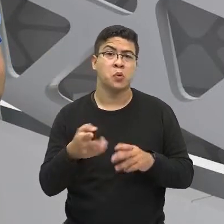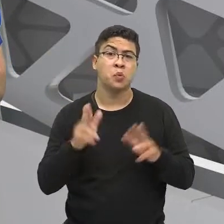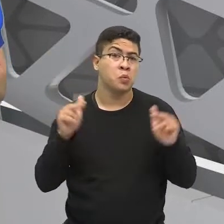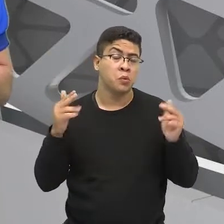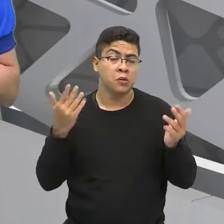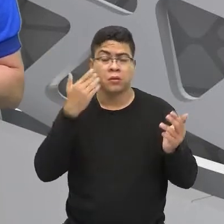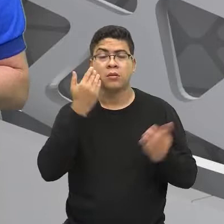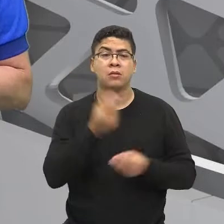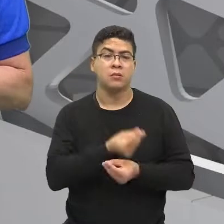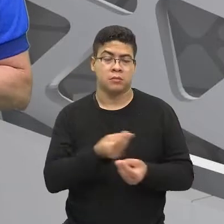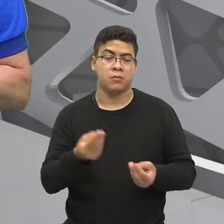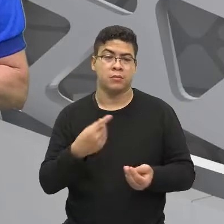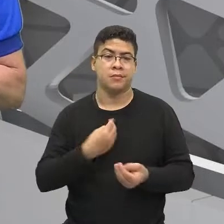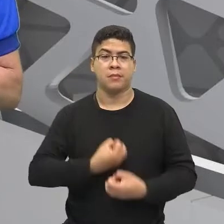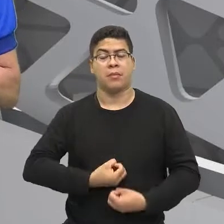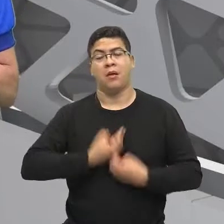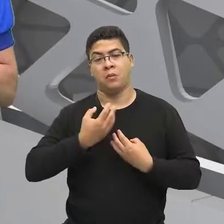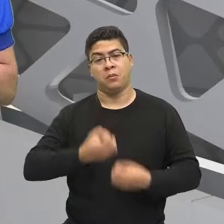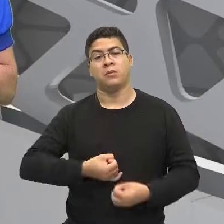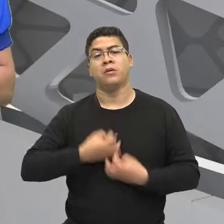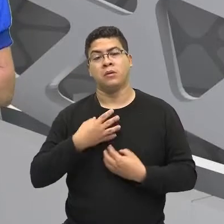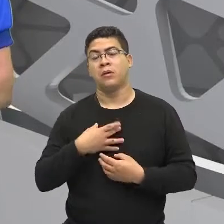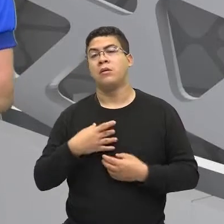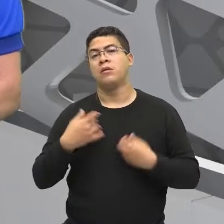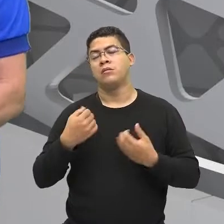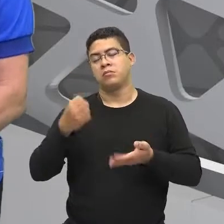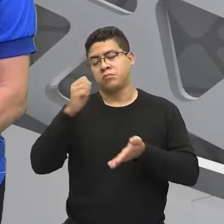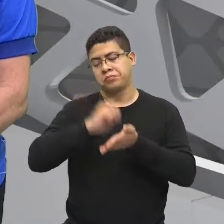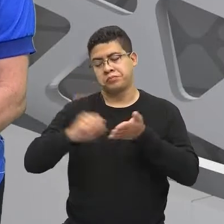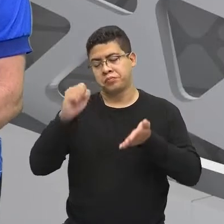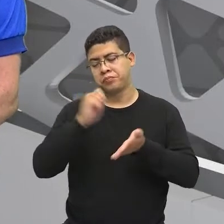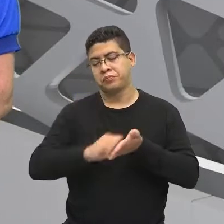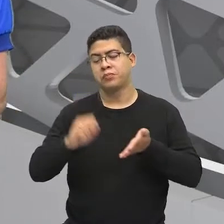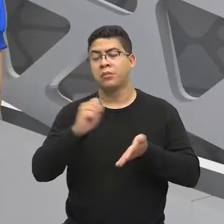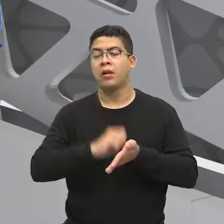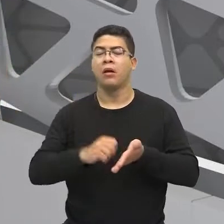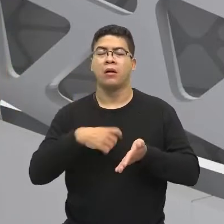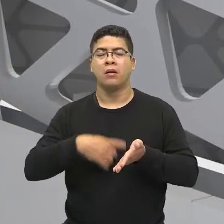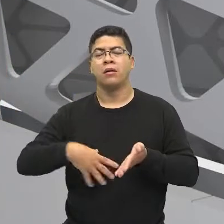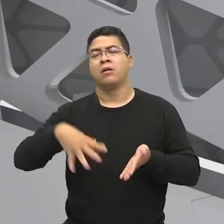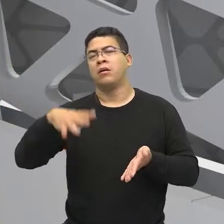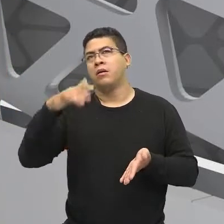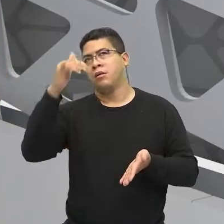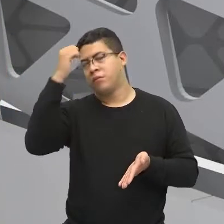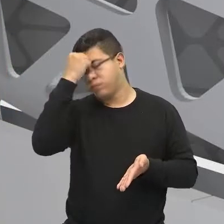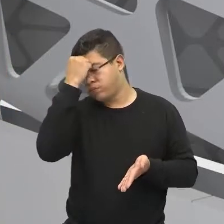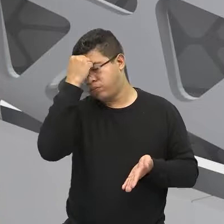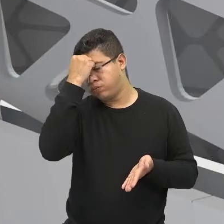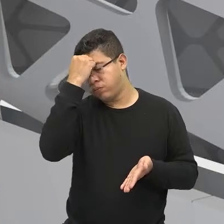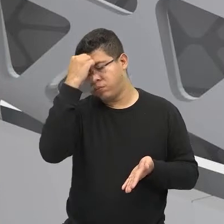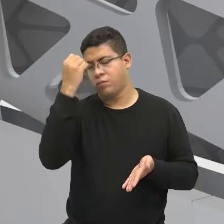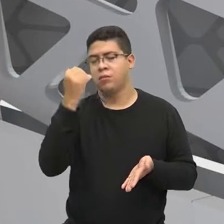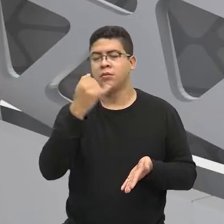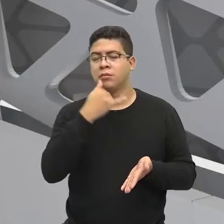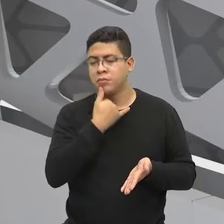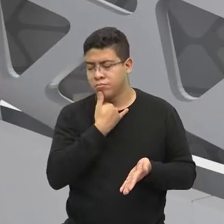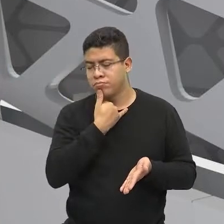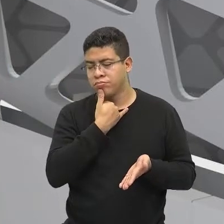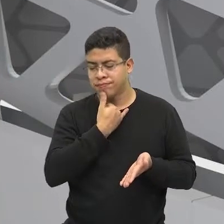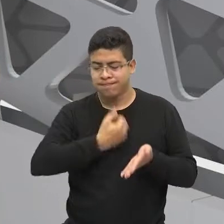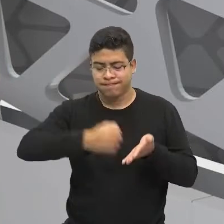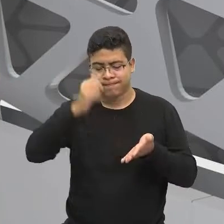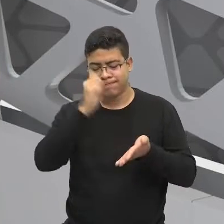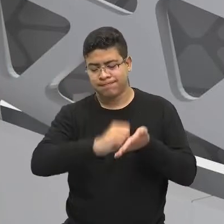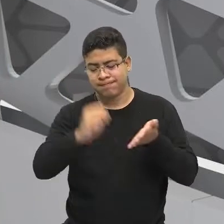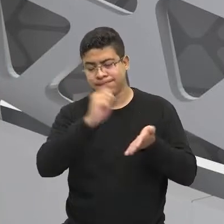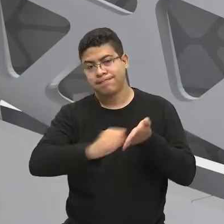poesia passou a representar uma saída para o desconsolo em que vivia Bandeira, desde a descoberta